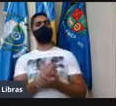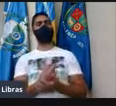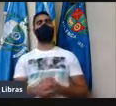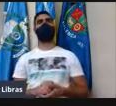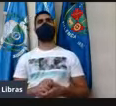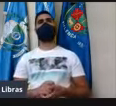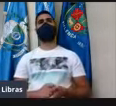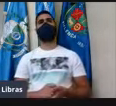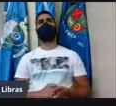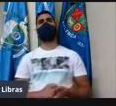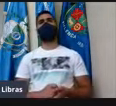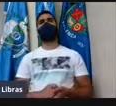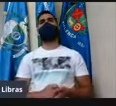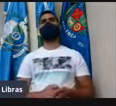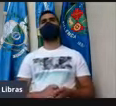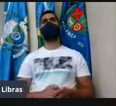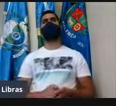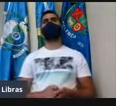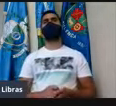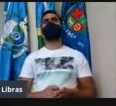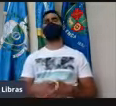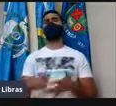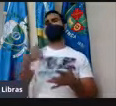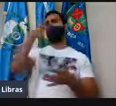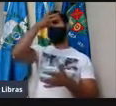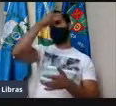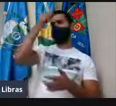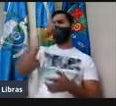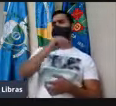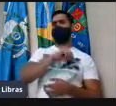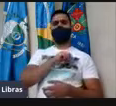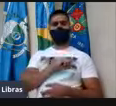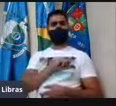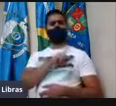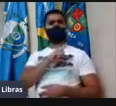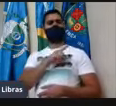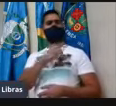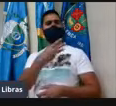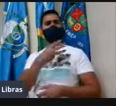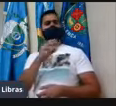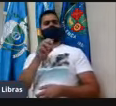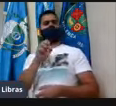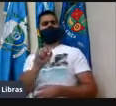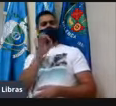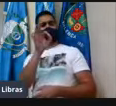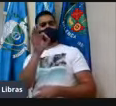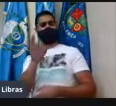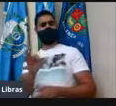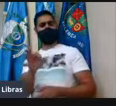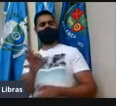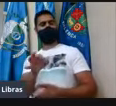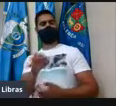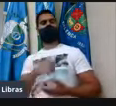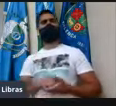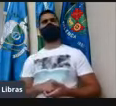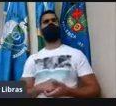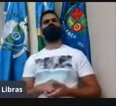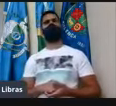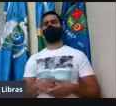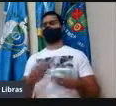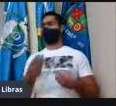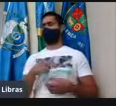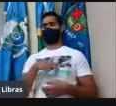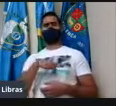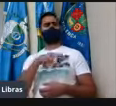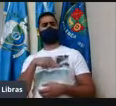Juarez, o prefeito deu um aumento de 38% para os servidores? Falei, nunca.